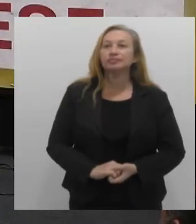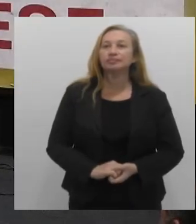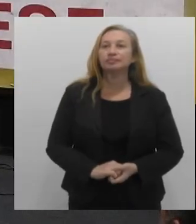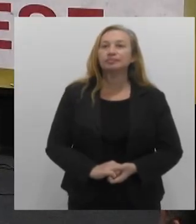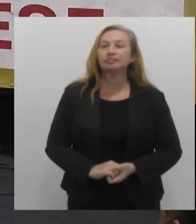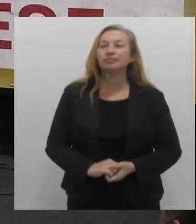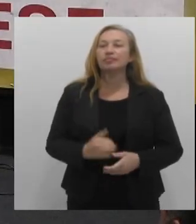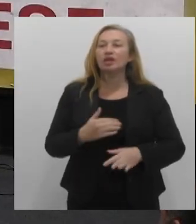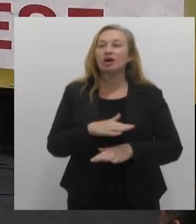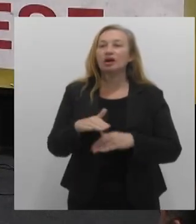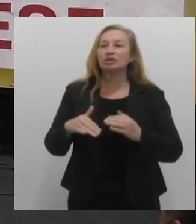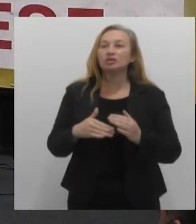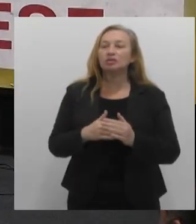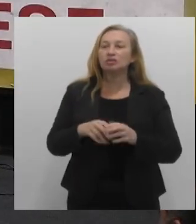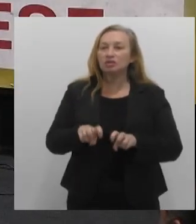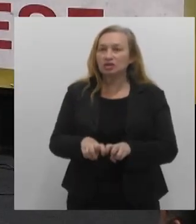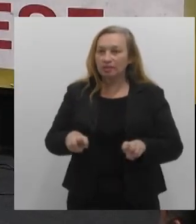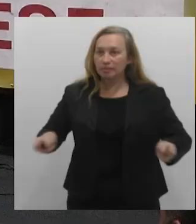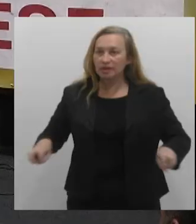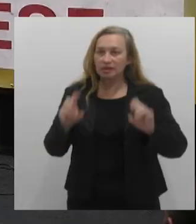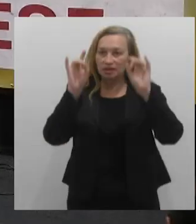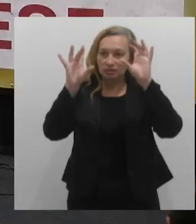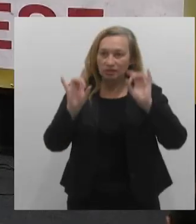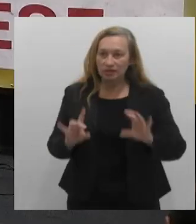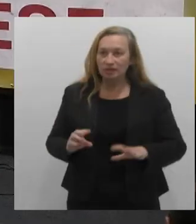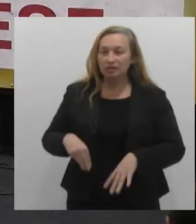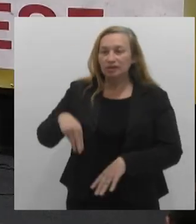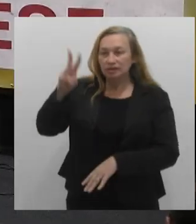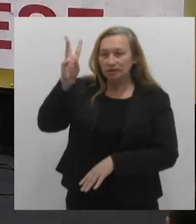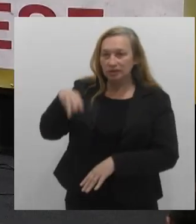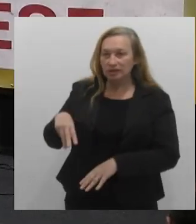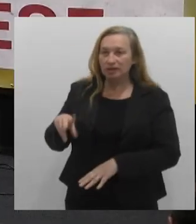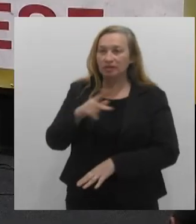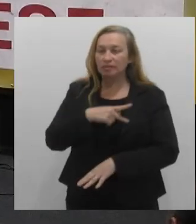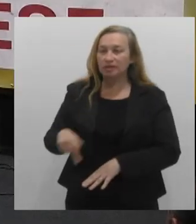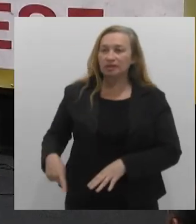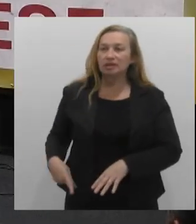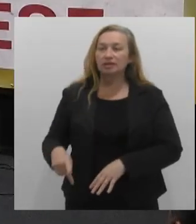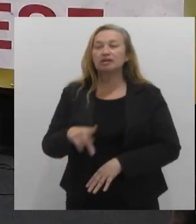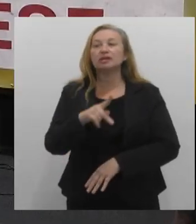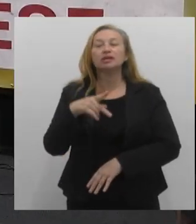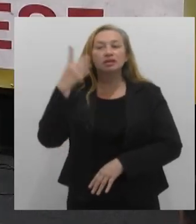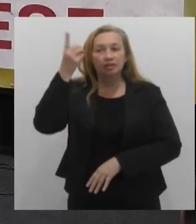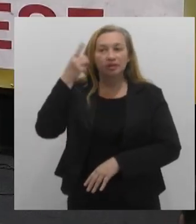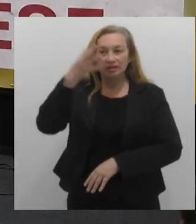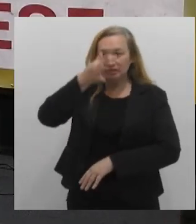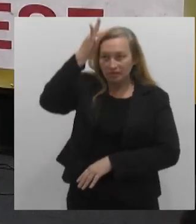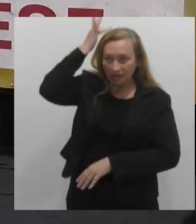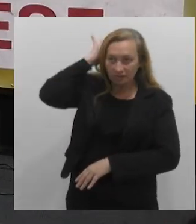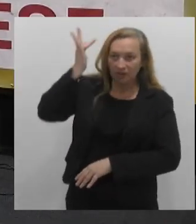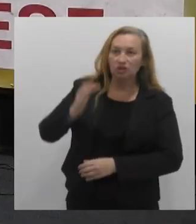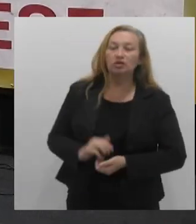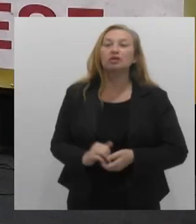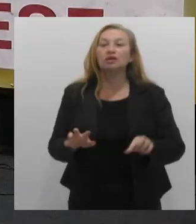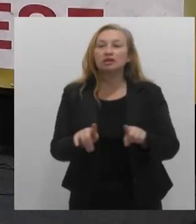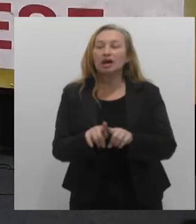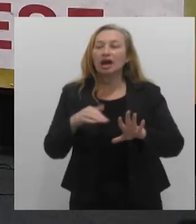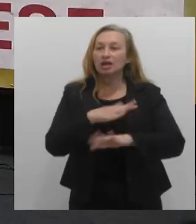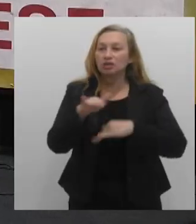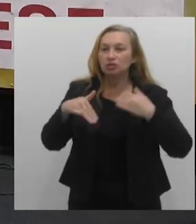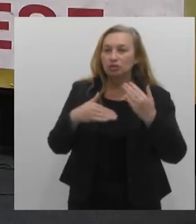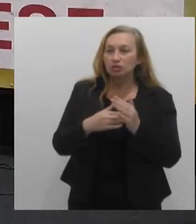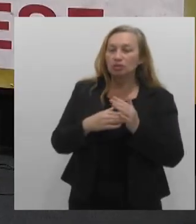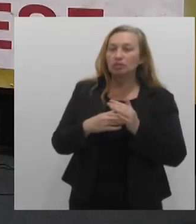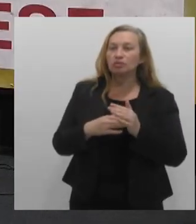Saúdo toda a mesa, de modo especial na pessoa de quem preside, deputado Fred Pacheco, Sua Eminência, assim saúdo todos os demais membros